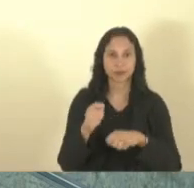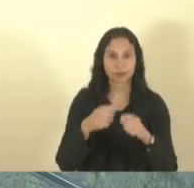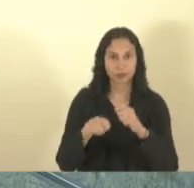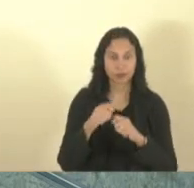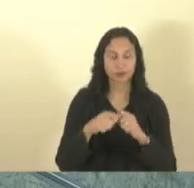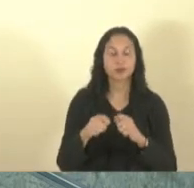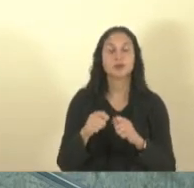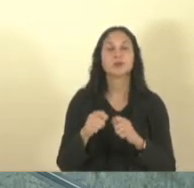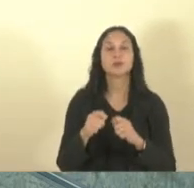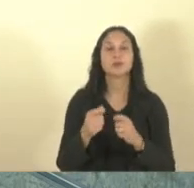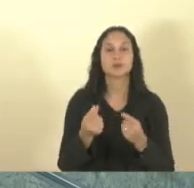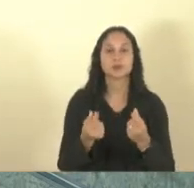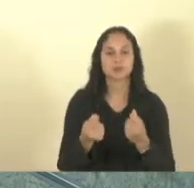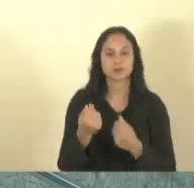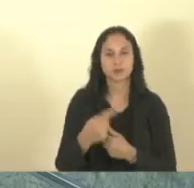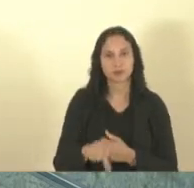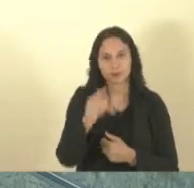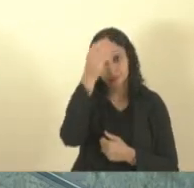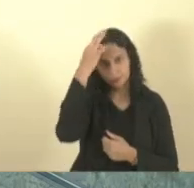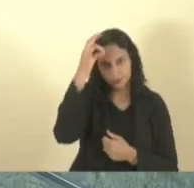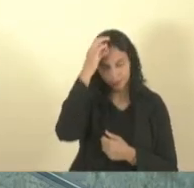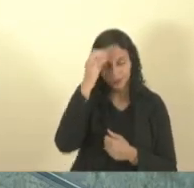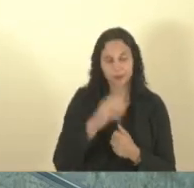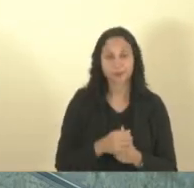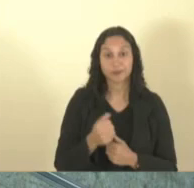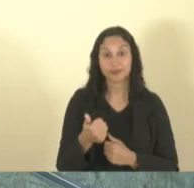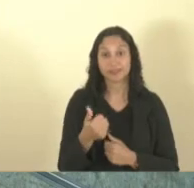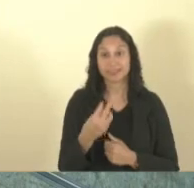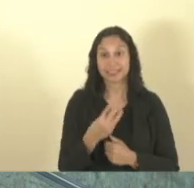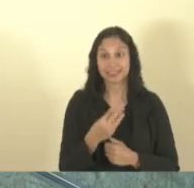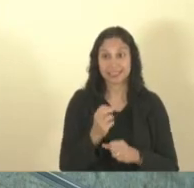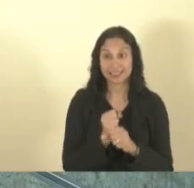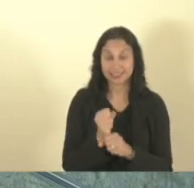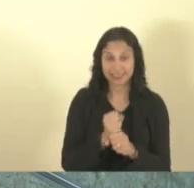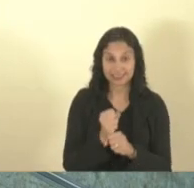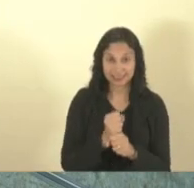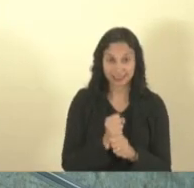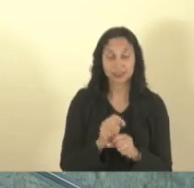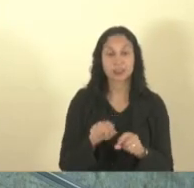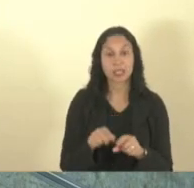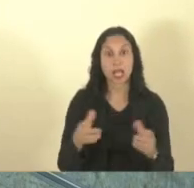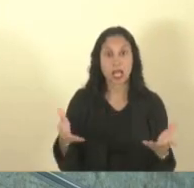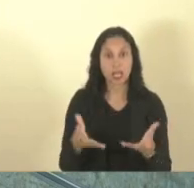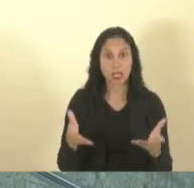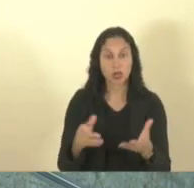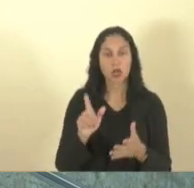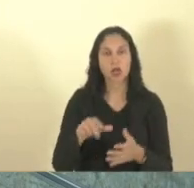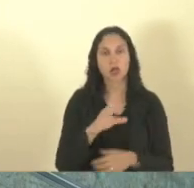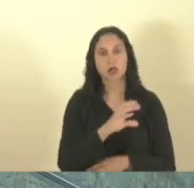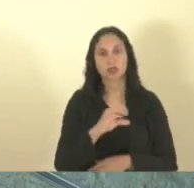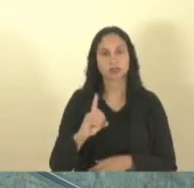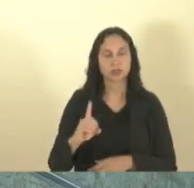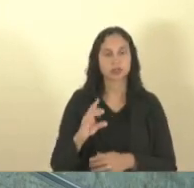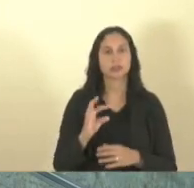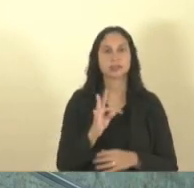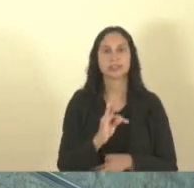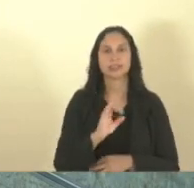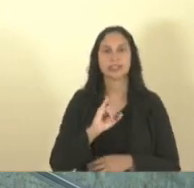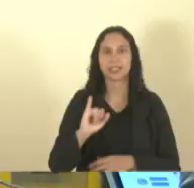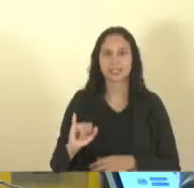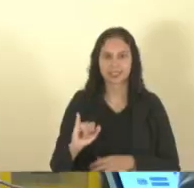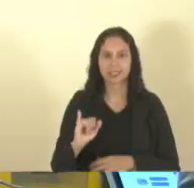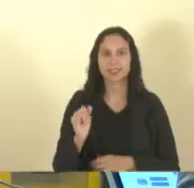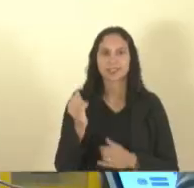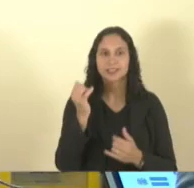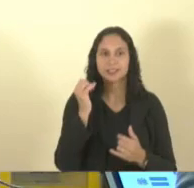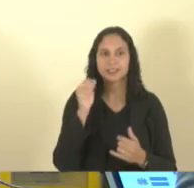Espírito Santo. Durante os últimos 13 anos e atualmente está como Coordenador Geral de Tecnologia da Informação